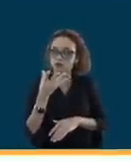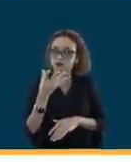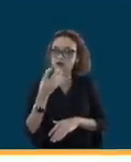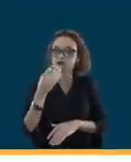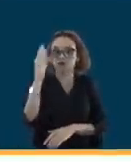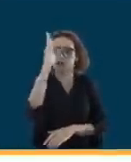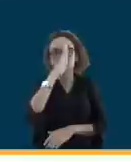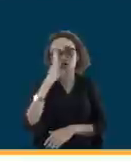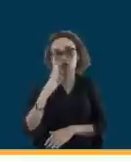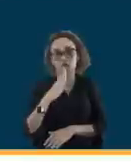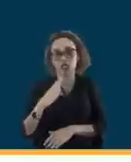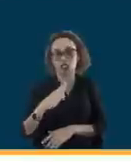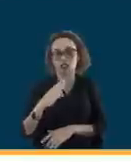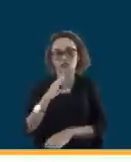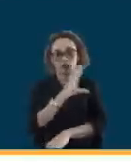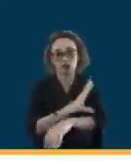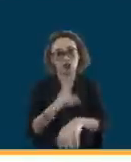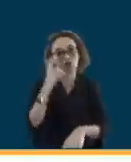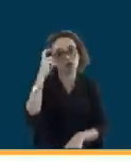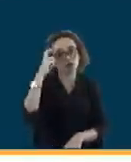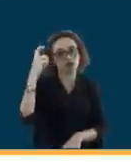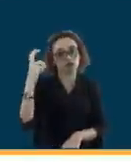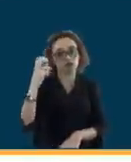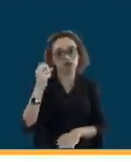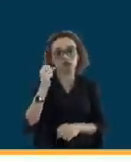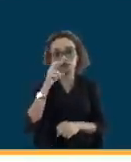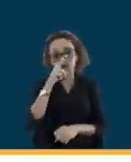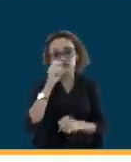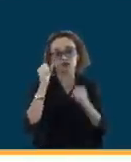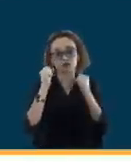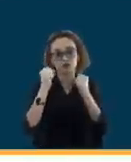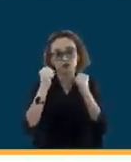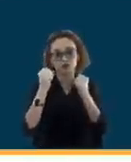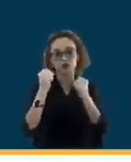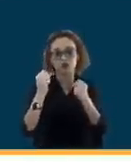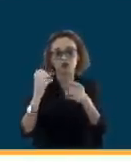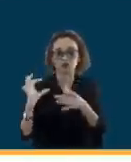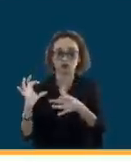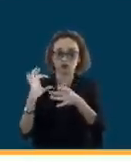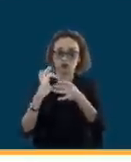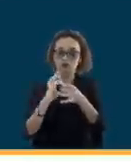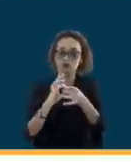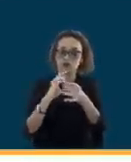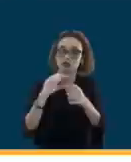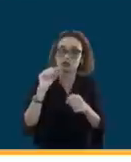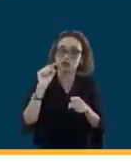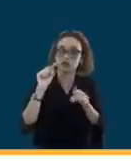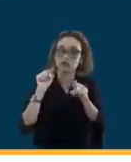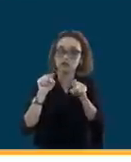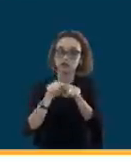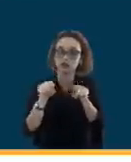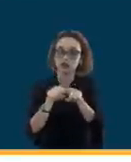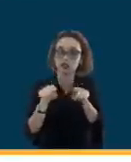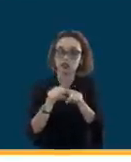brasileiro, né, da nossa cultura, né, buscar integrar também essas formas de percepção do